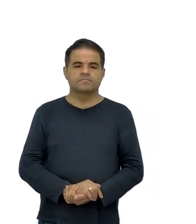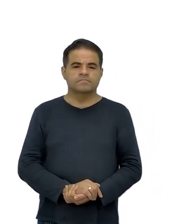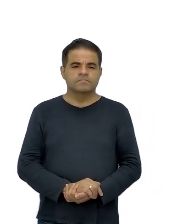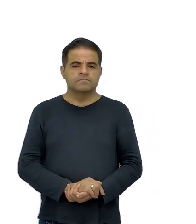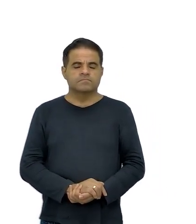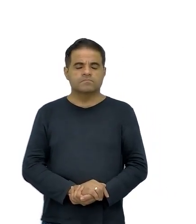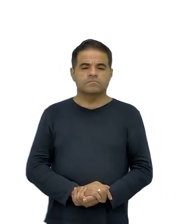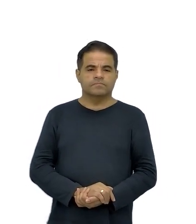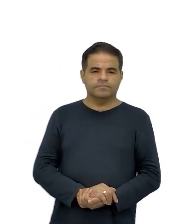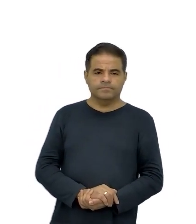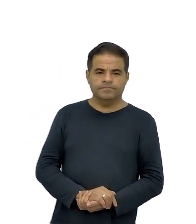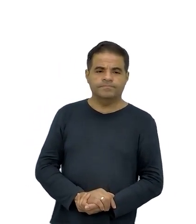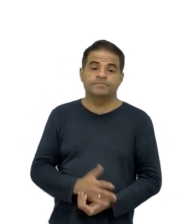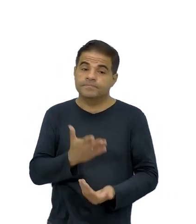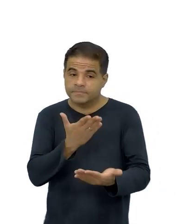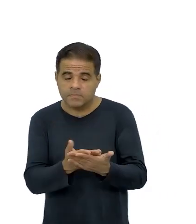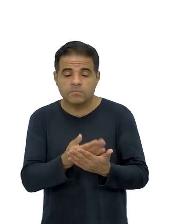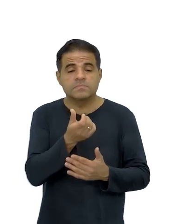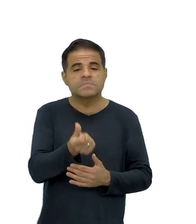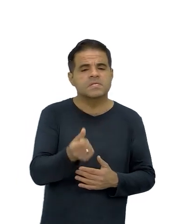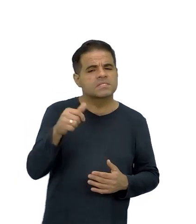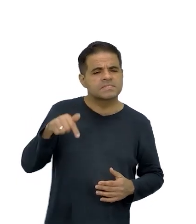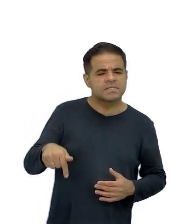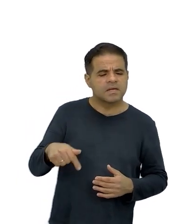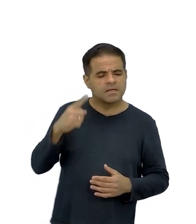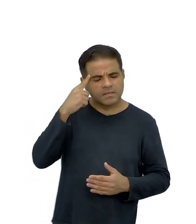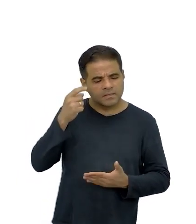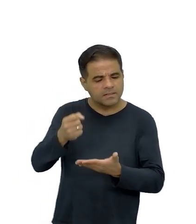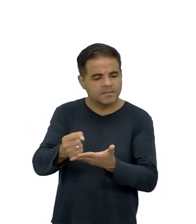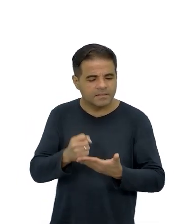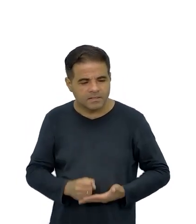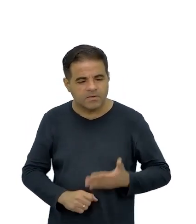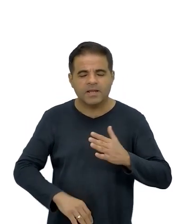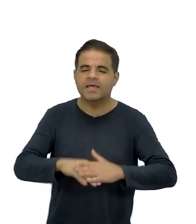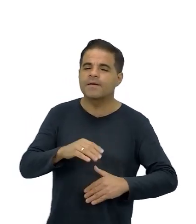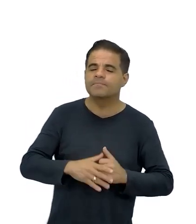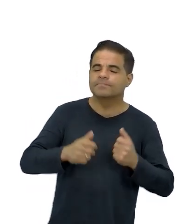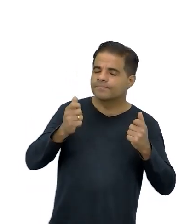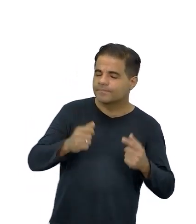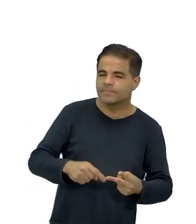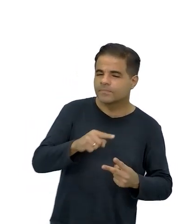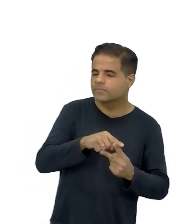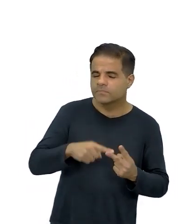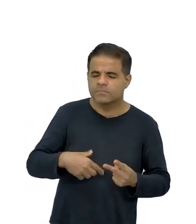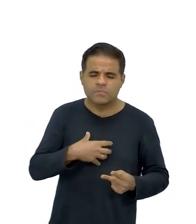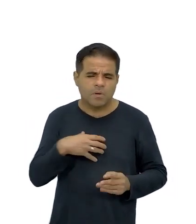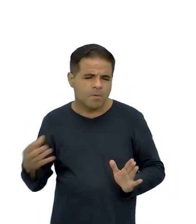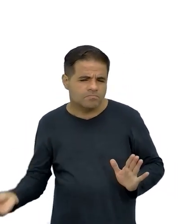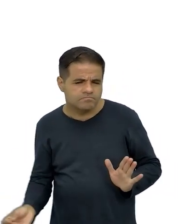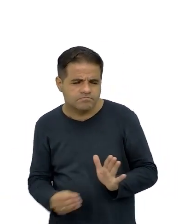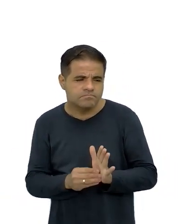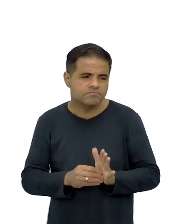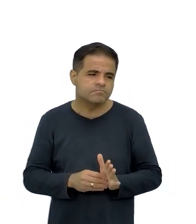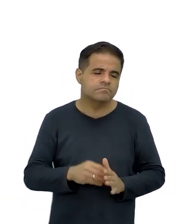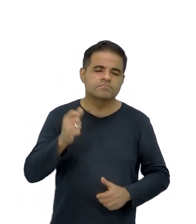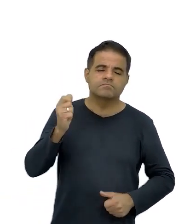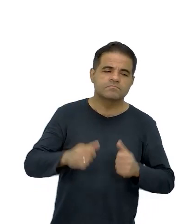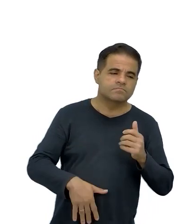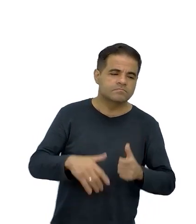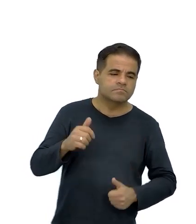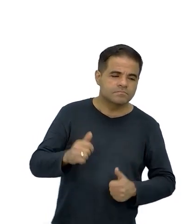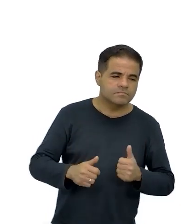Aqui, gente, nas aulas 6 e 7, eles trazem fragmento de 2 lendas, com 2 formas de marcar o discurso direto.